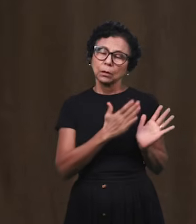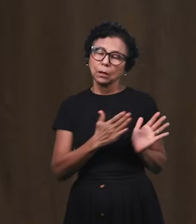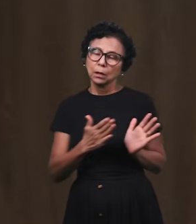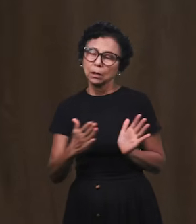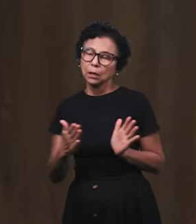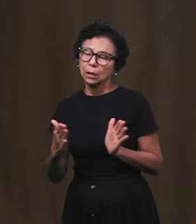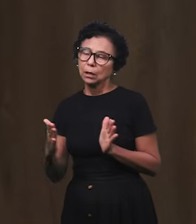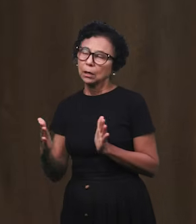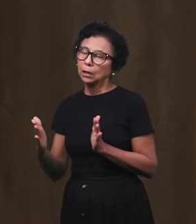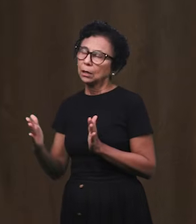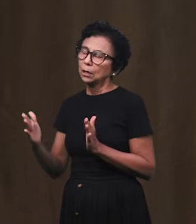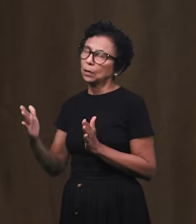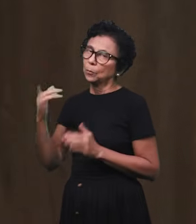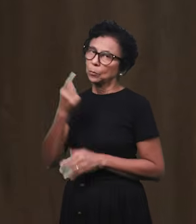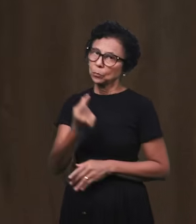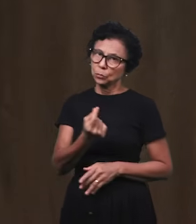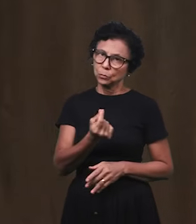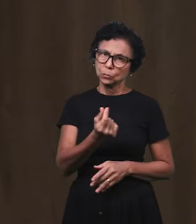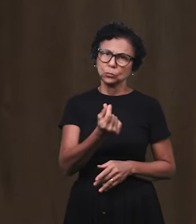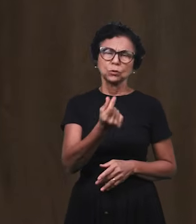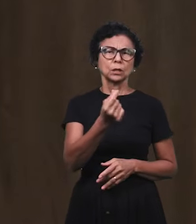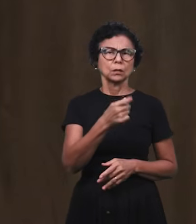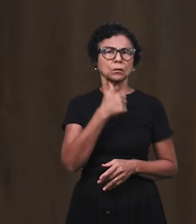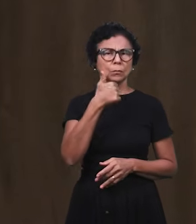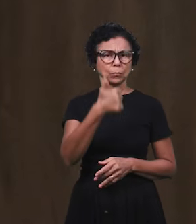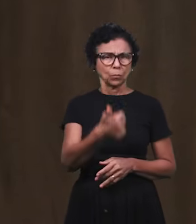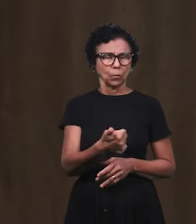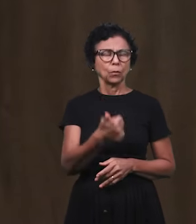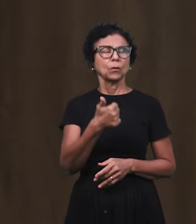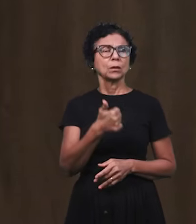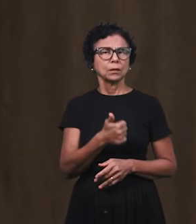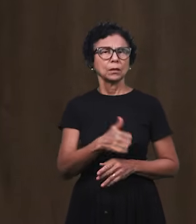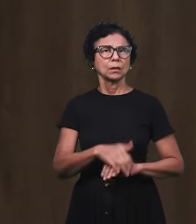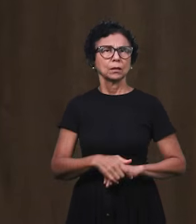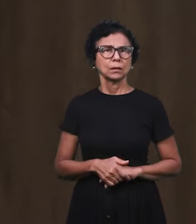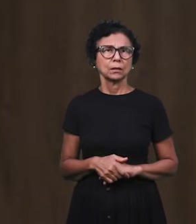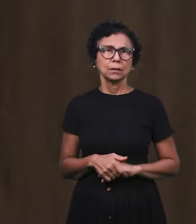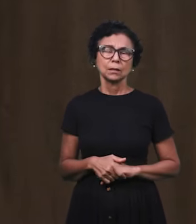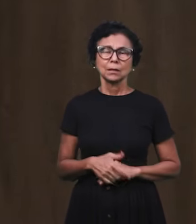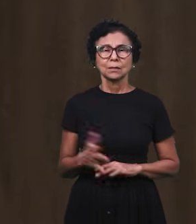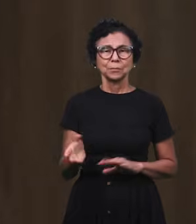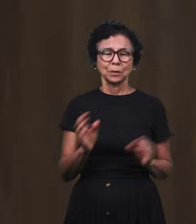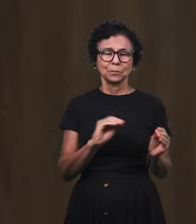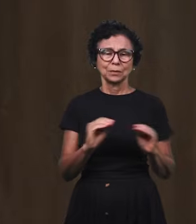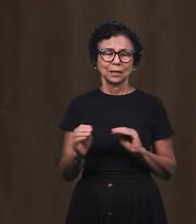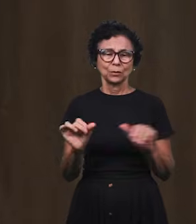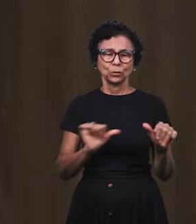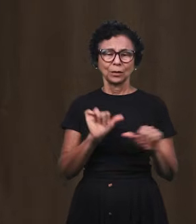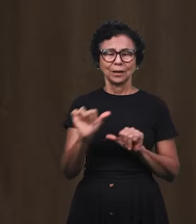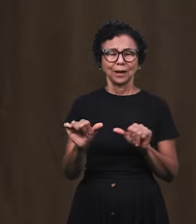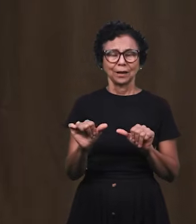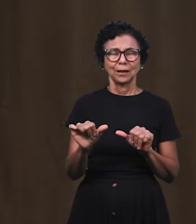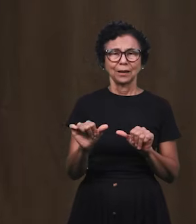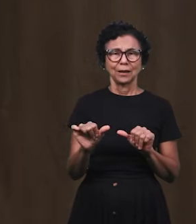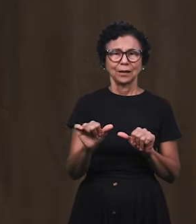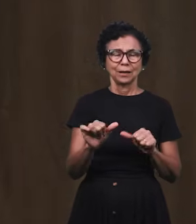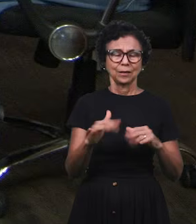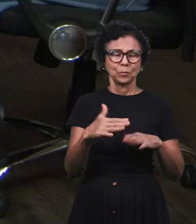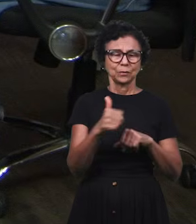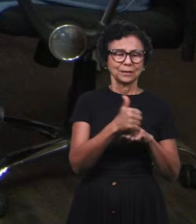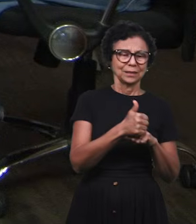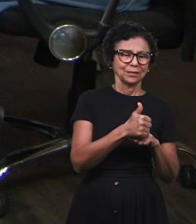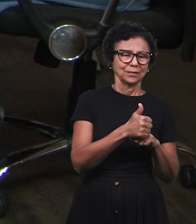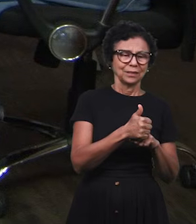busca aquilo que você gosta que vai te fazer feliz e vai também te dar o retorno financeiro com o tempo. O negócio é que o jovem, ele quer tudo